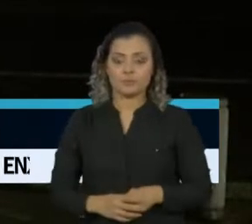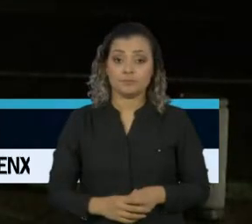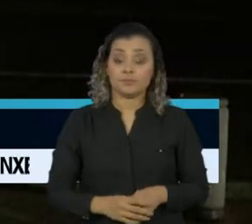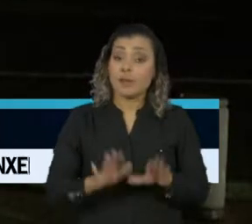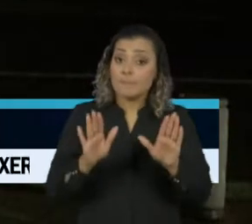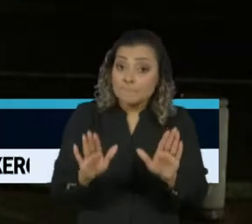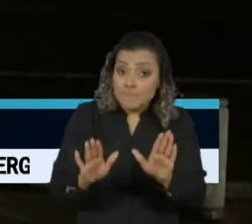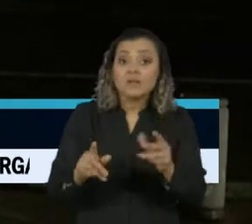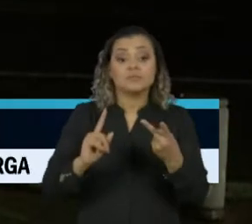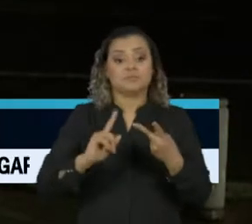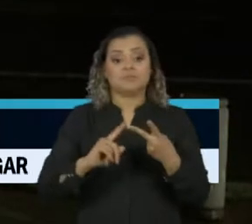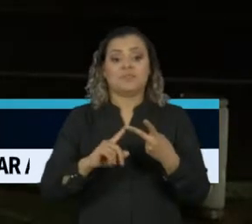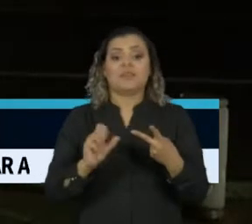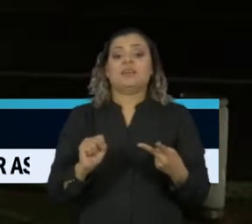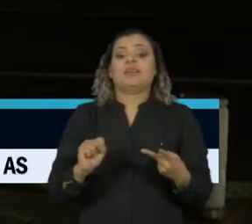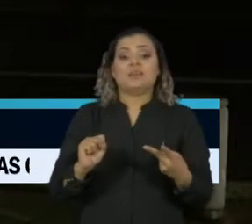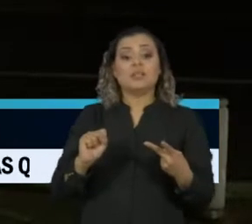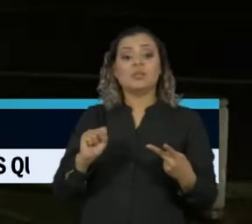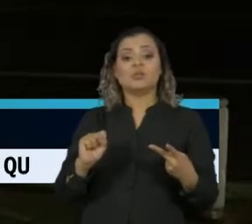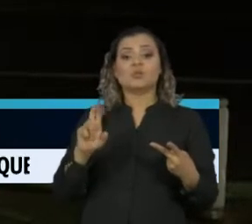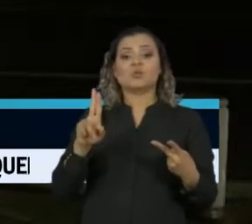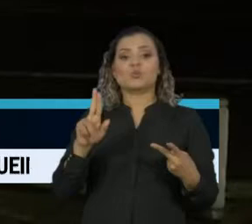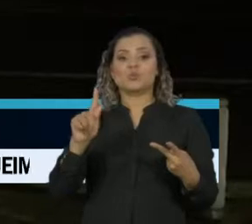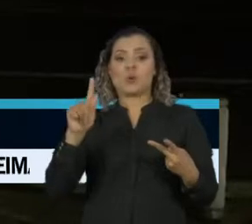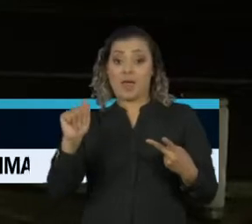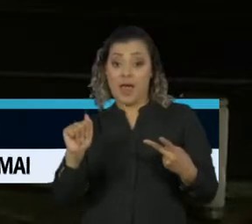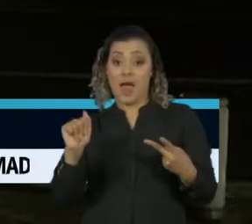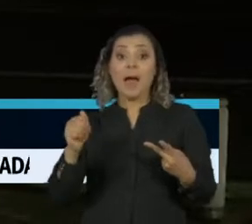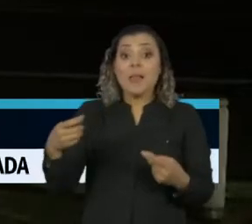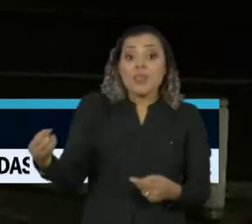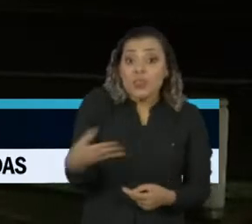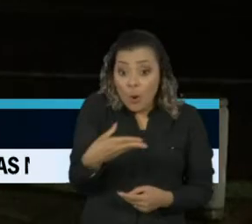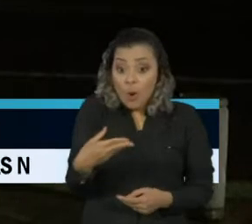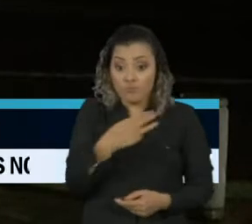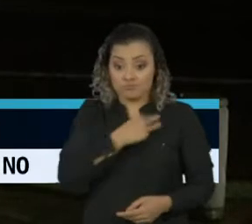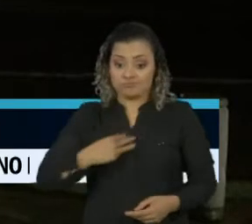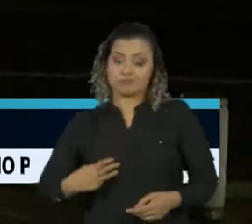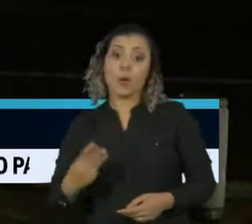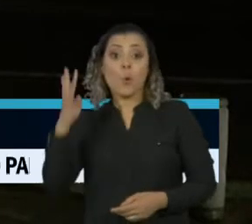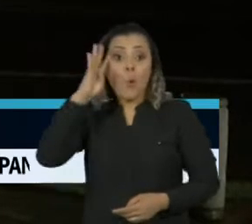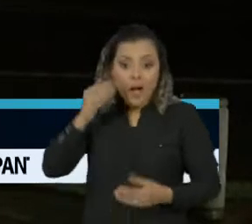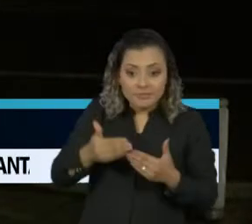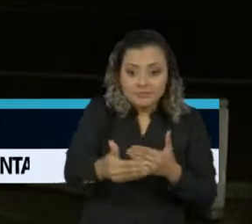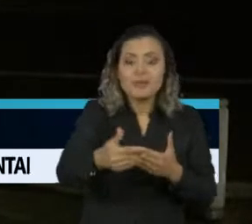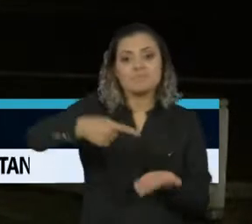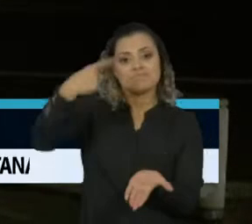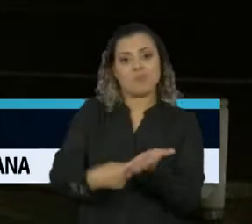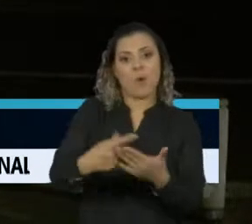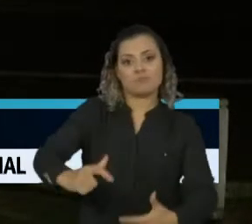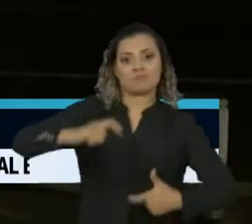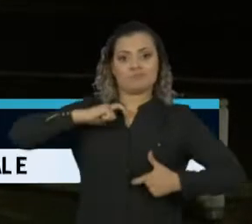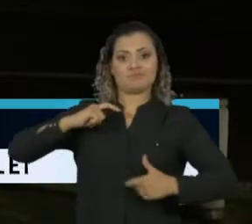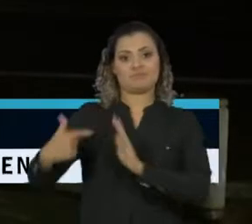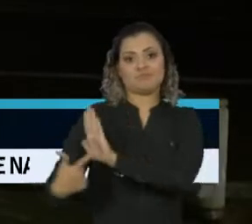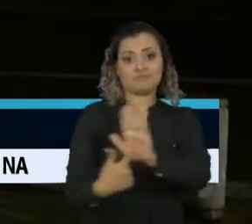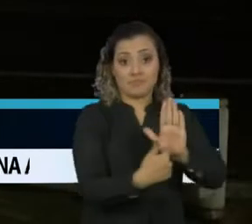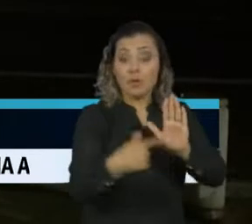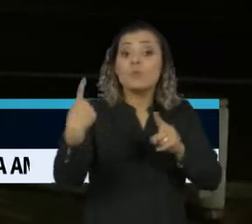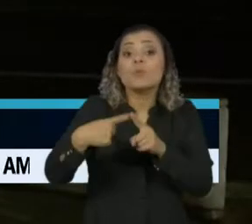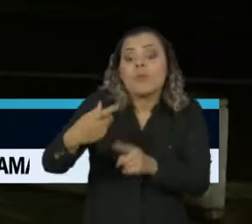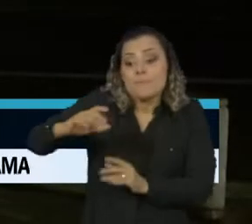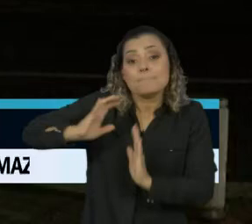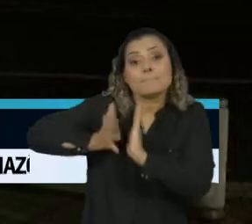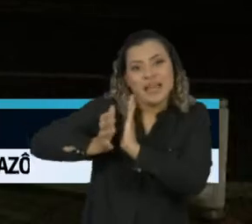confirmação de sunga como o primeiro-ministro do Japão deve acontecer na próxima quarta-feira pela câmara a baixa já que o